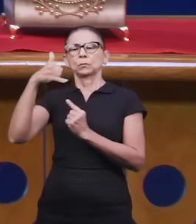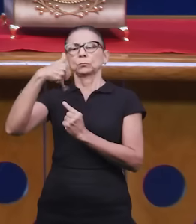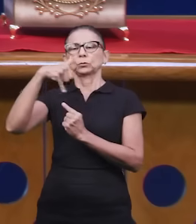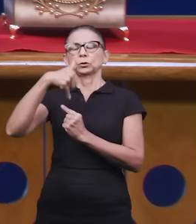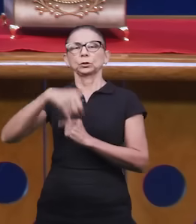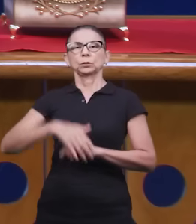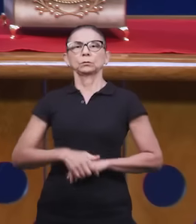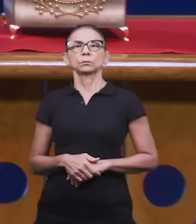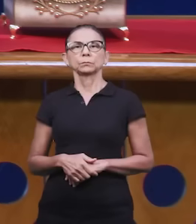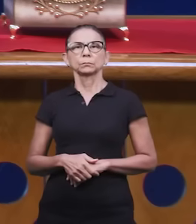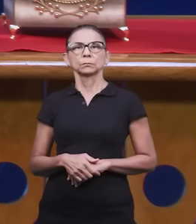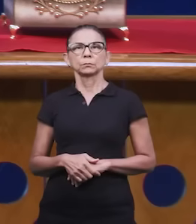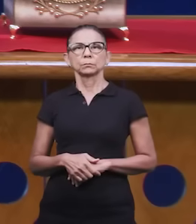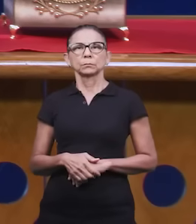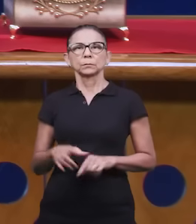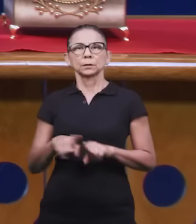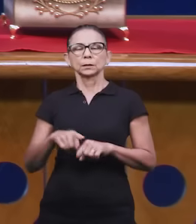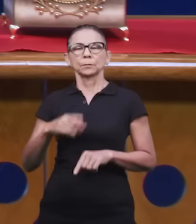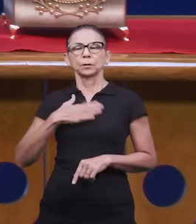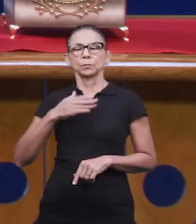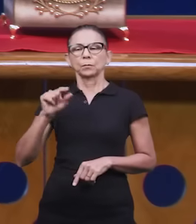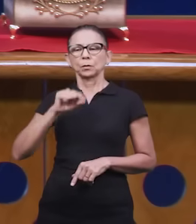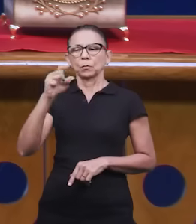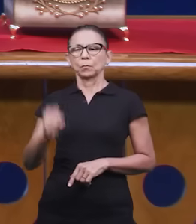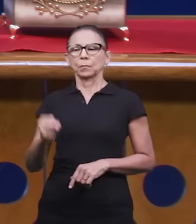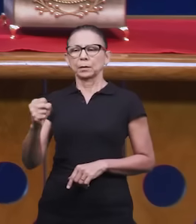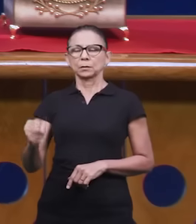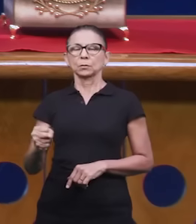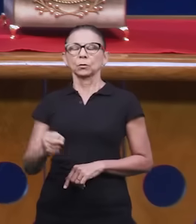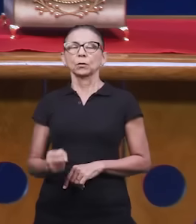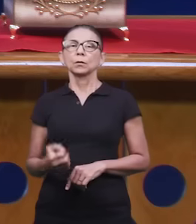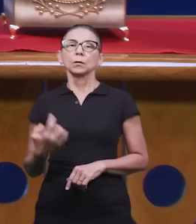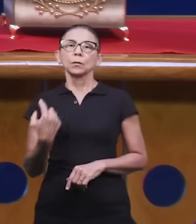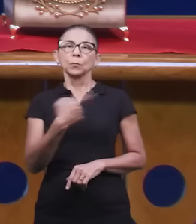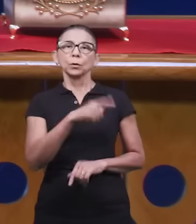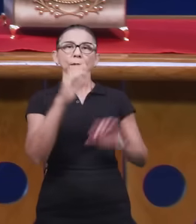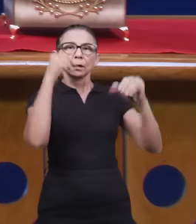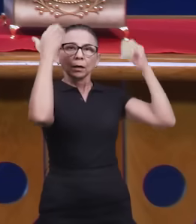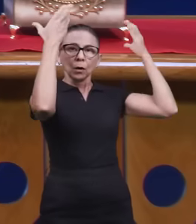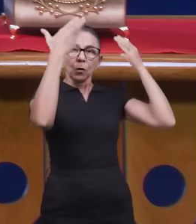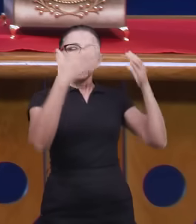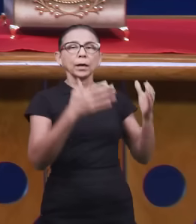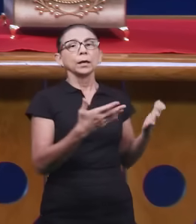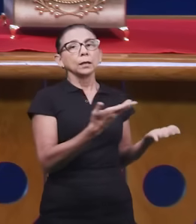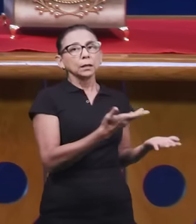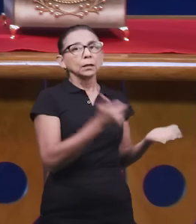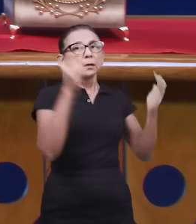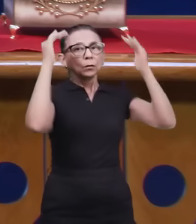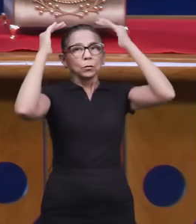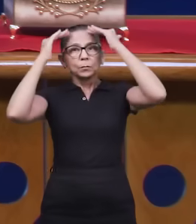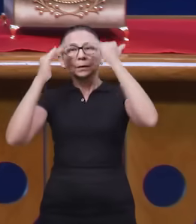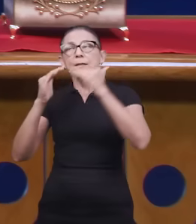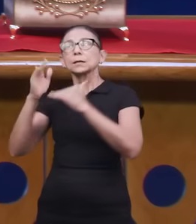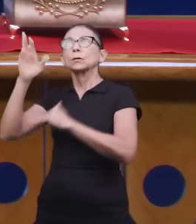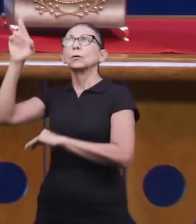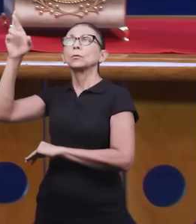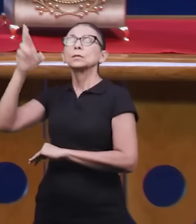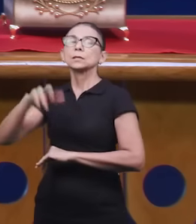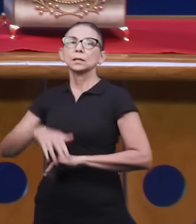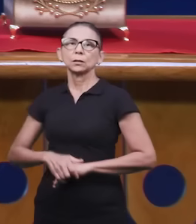Ciro de meu ungido? Porque ele haveria de fazer tudo aquilo que Deus mandou. O ungido é aquele que faz a vontade do